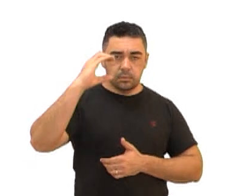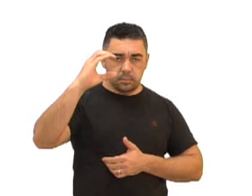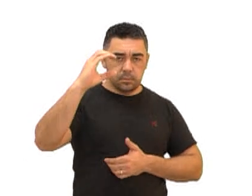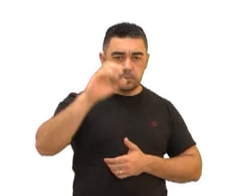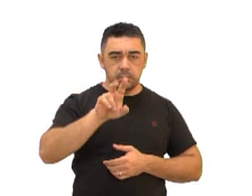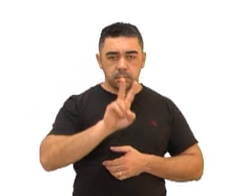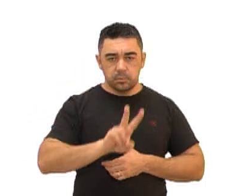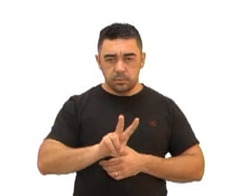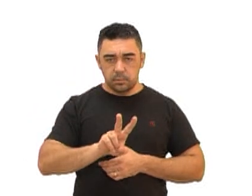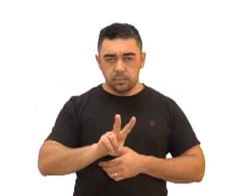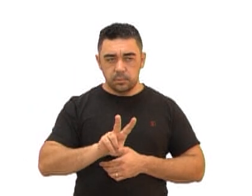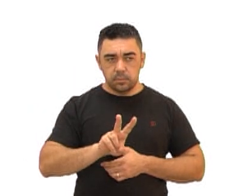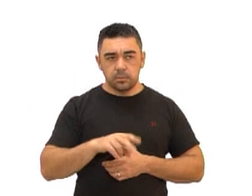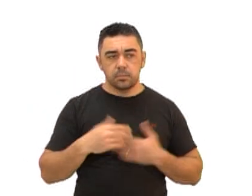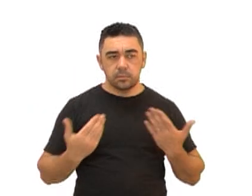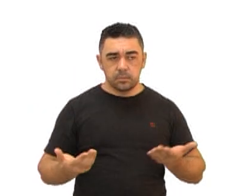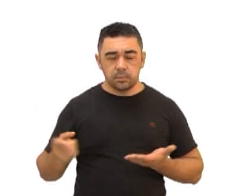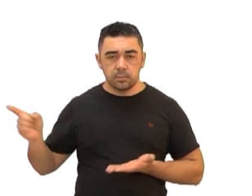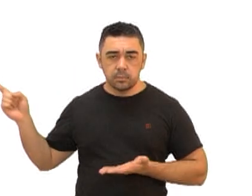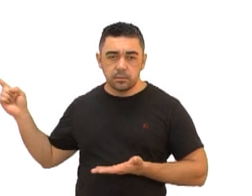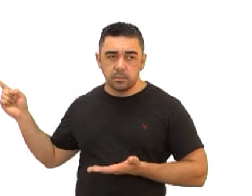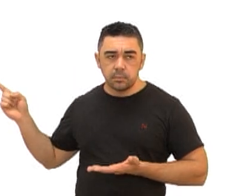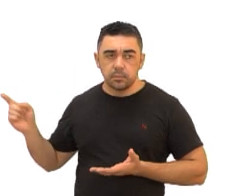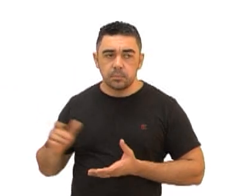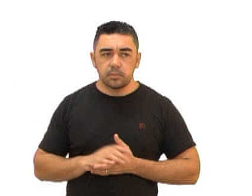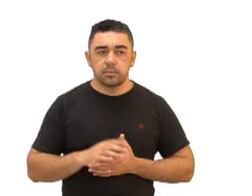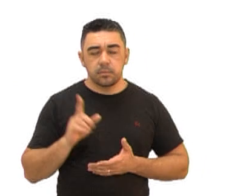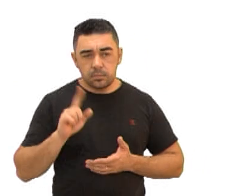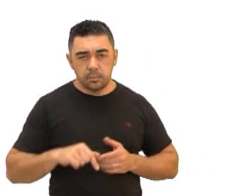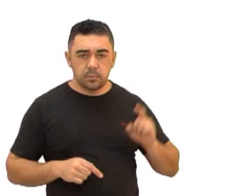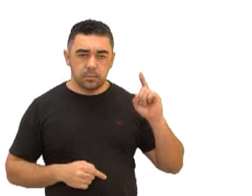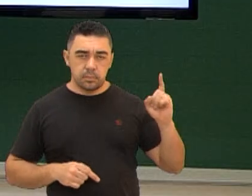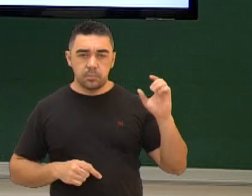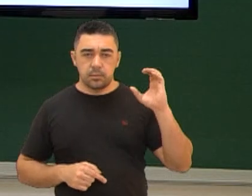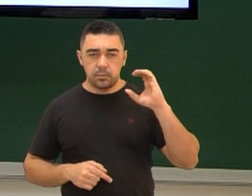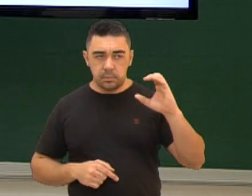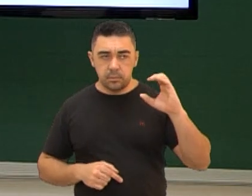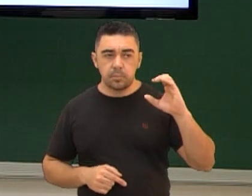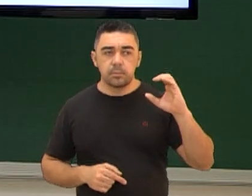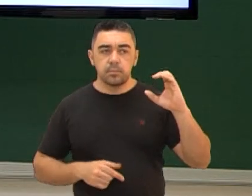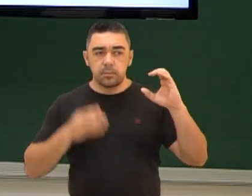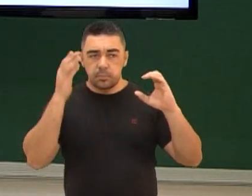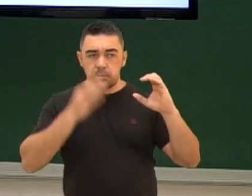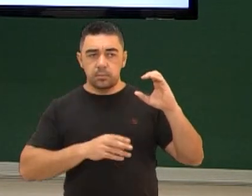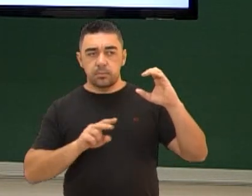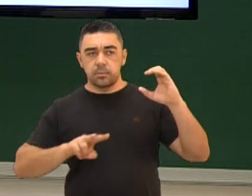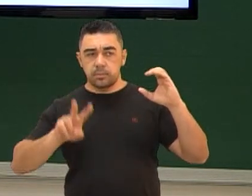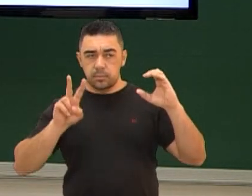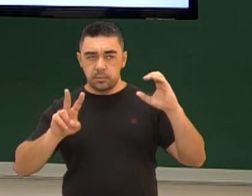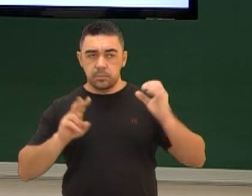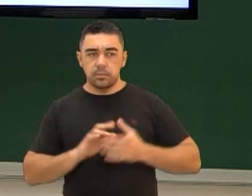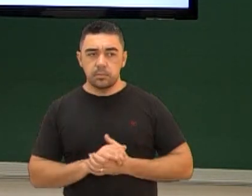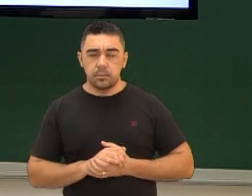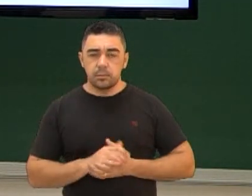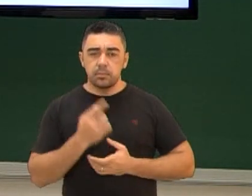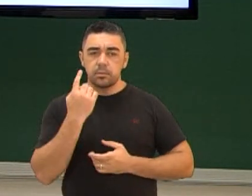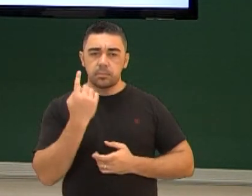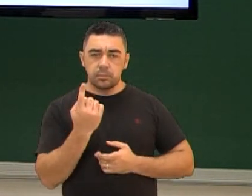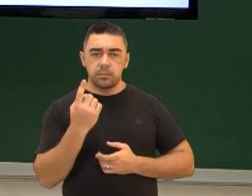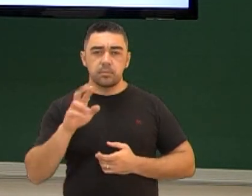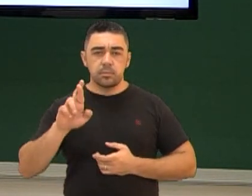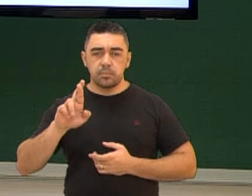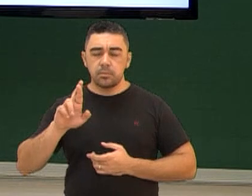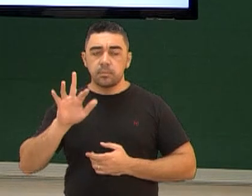em volts, então a capacitância é Coulomb sobre volt. Coulomb sobre volt é um